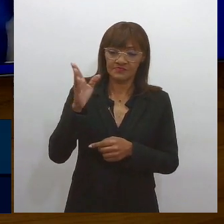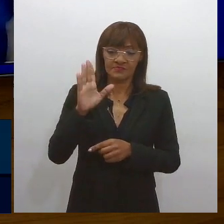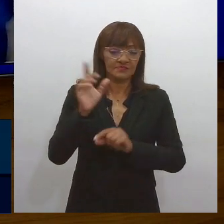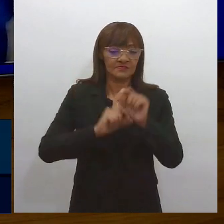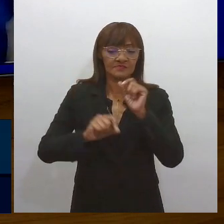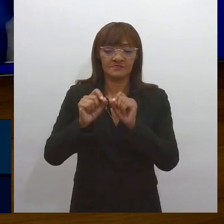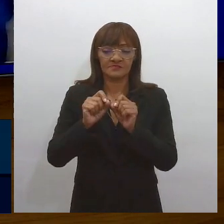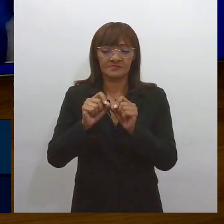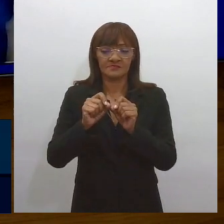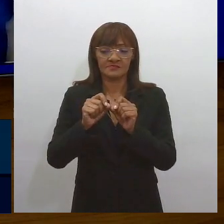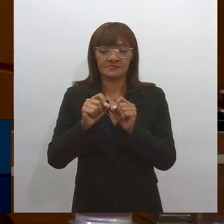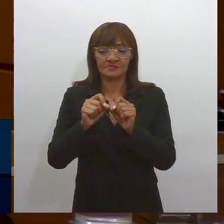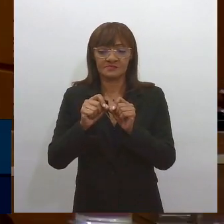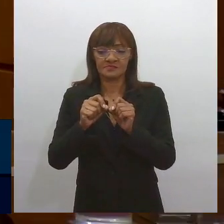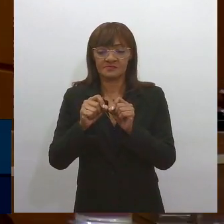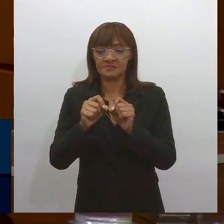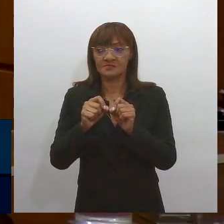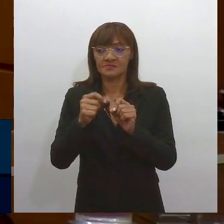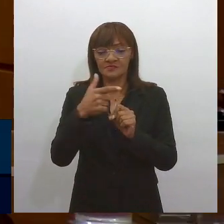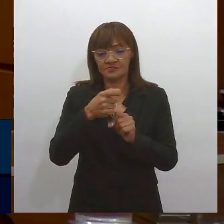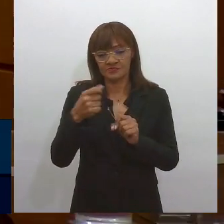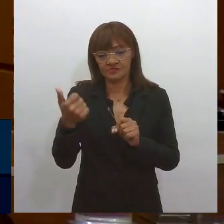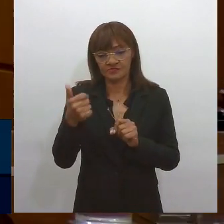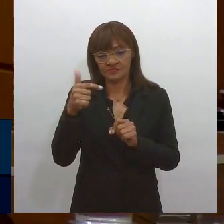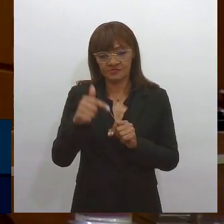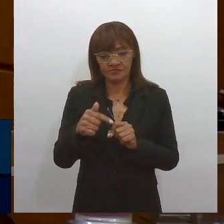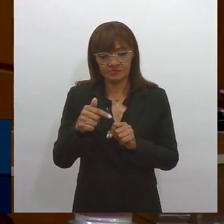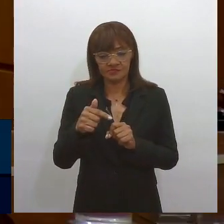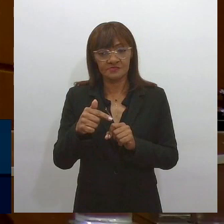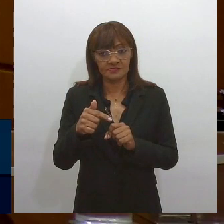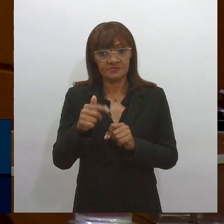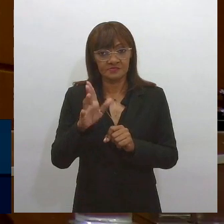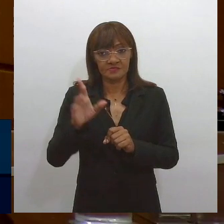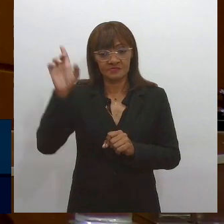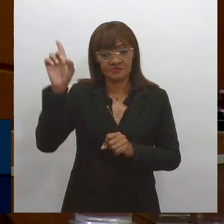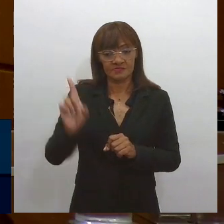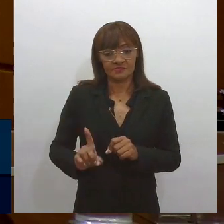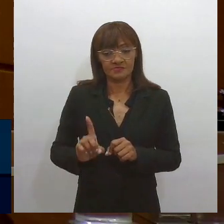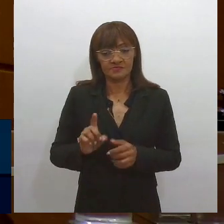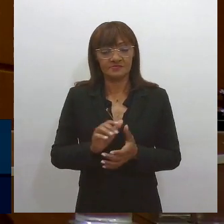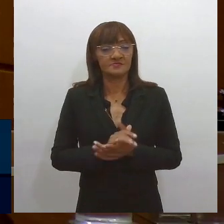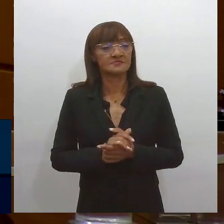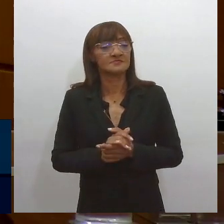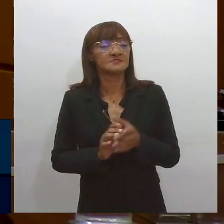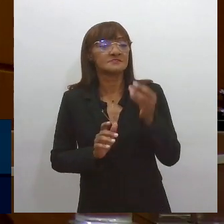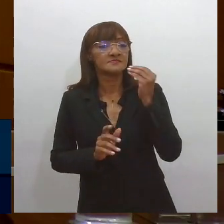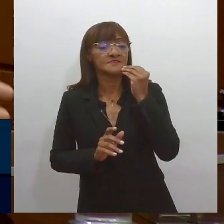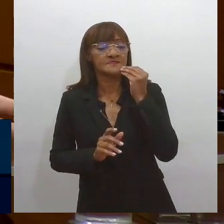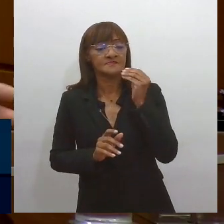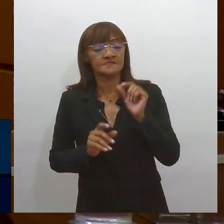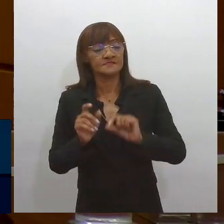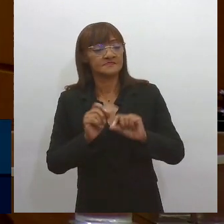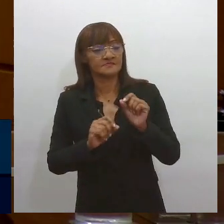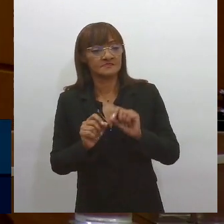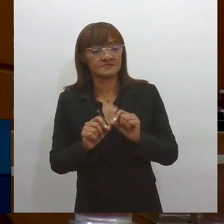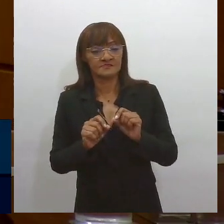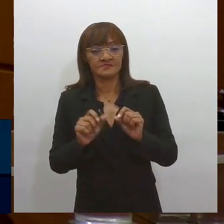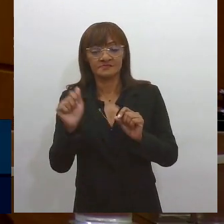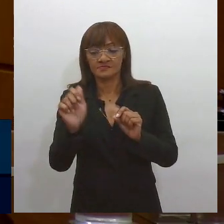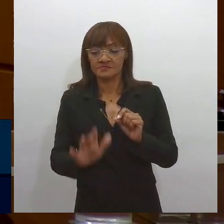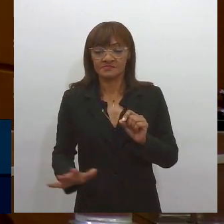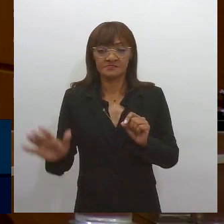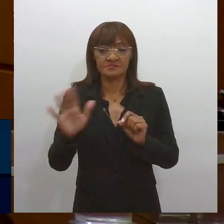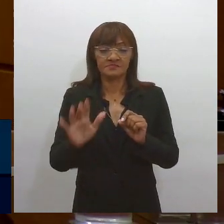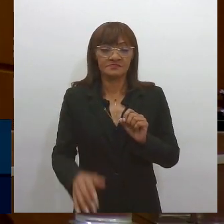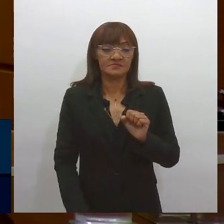o cargo de diretor executivo do denit tive a oportunidade de ser diretor geral interino também da autarquia fui diretor do Dr do